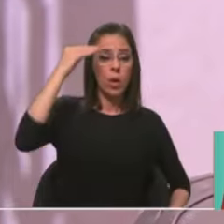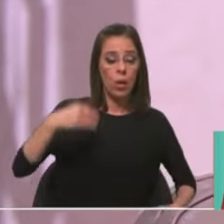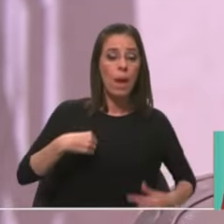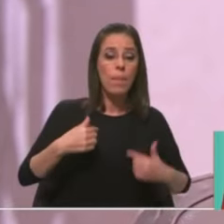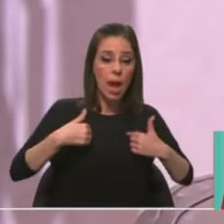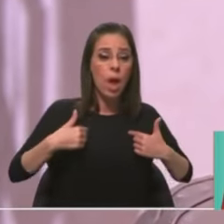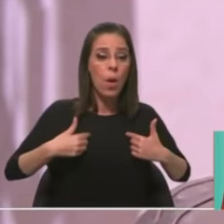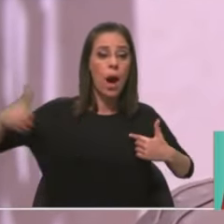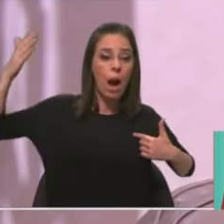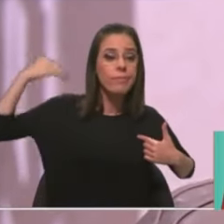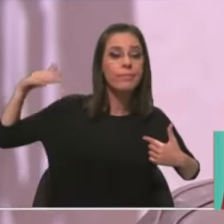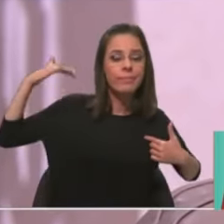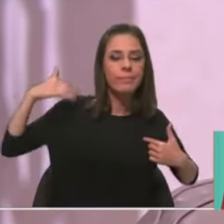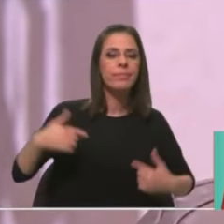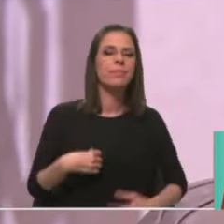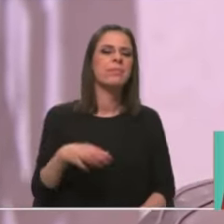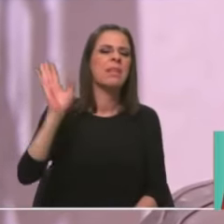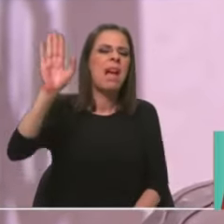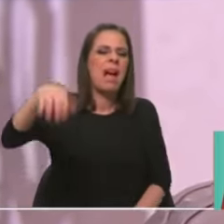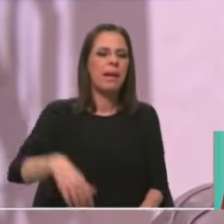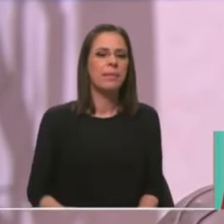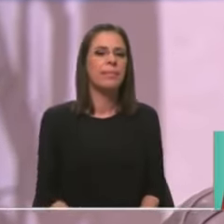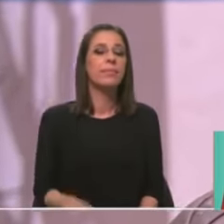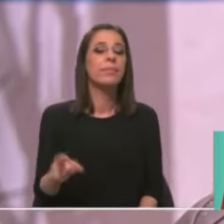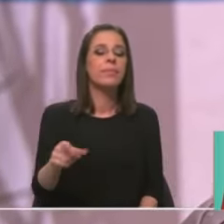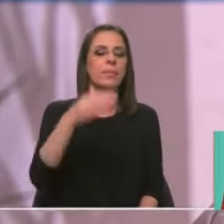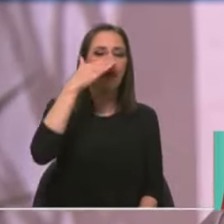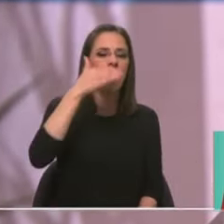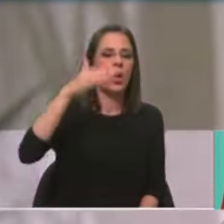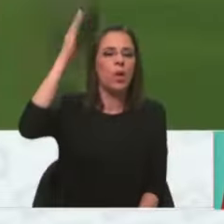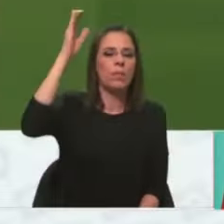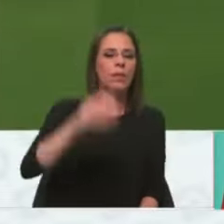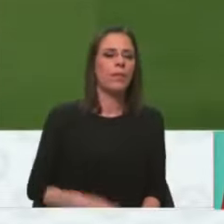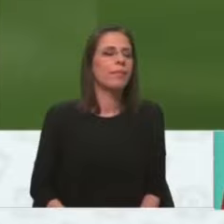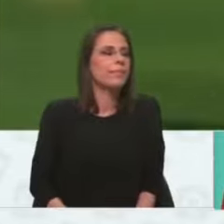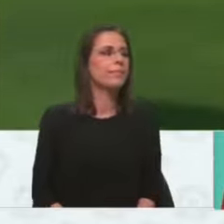altura a gente dizia, não, isso é, os mais velhos